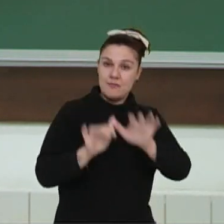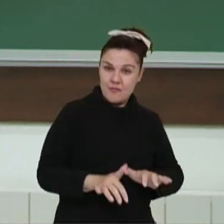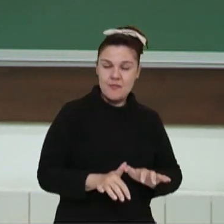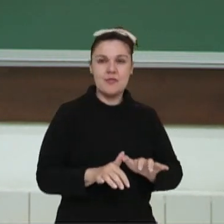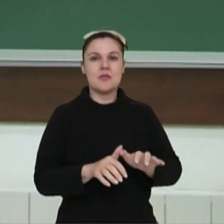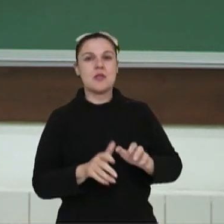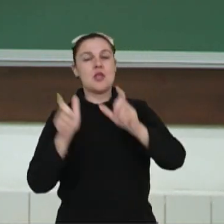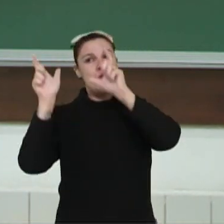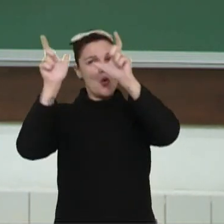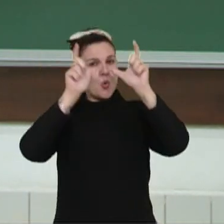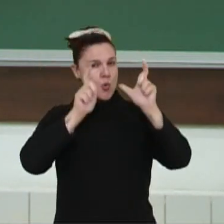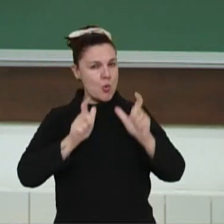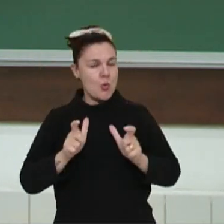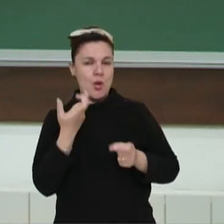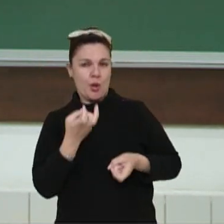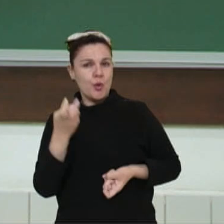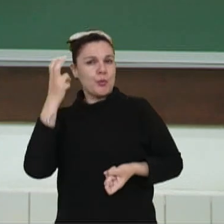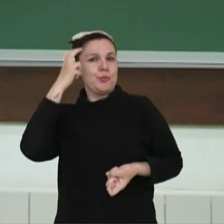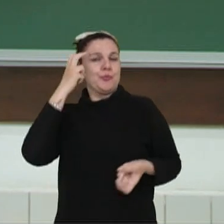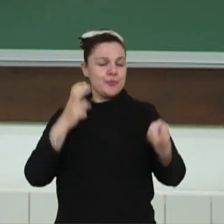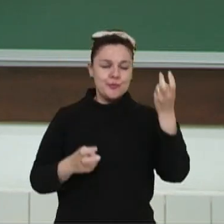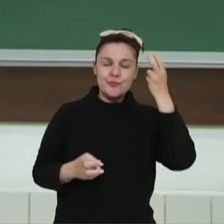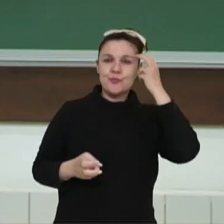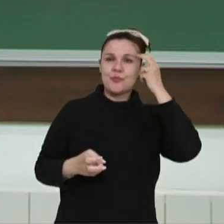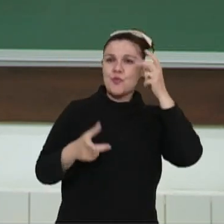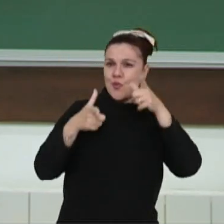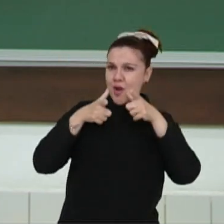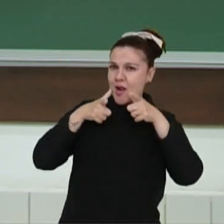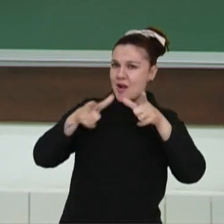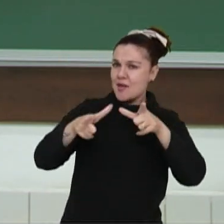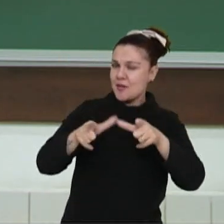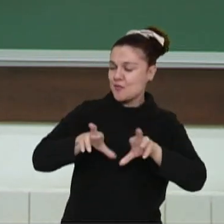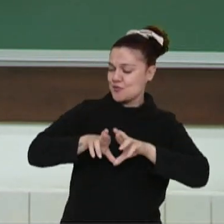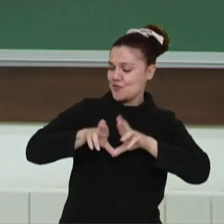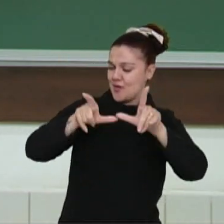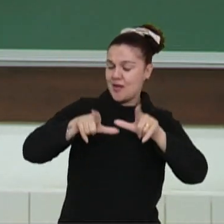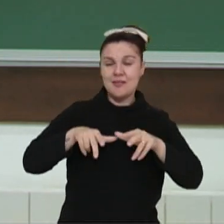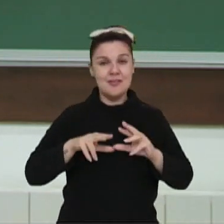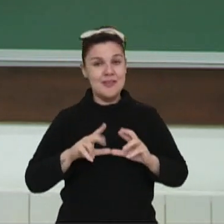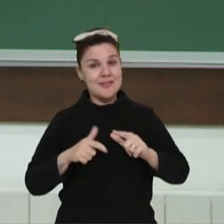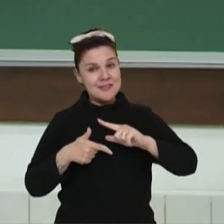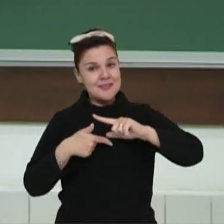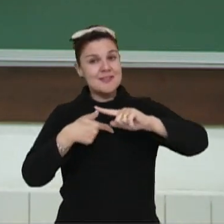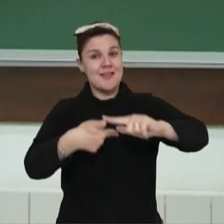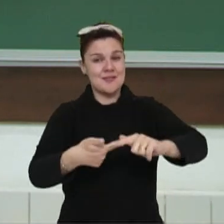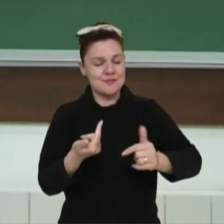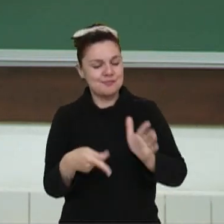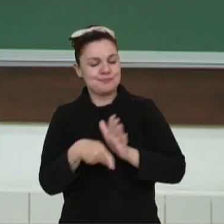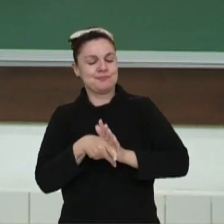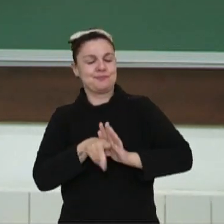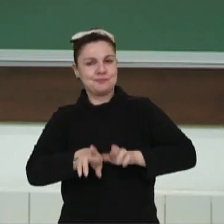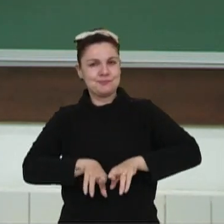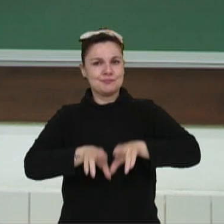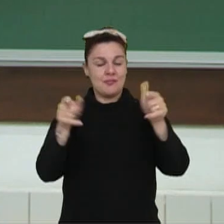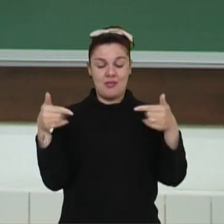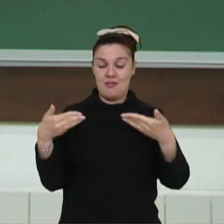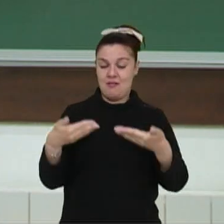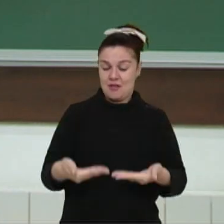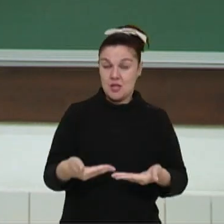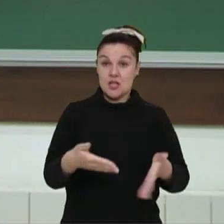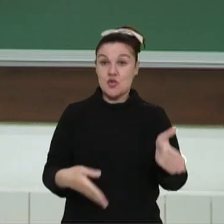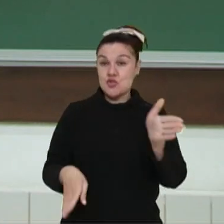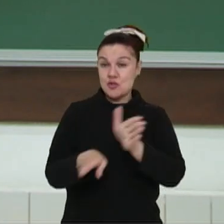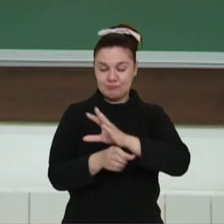de várias regiões, com culturas diferentes, idiomas diferentes, tradições. E foi muita coisa que chegou e foi